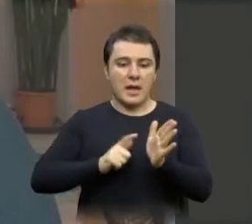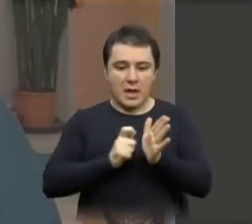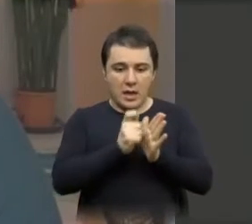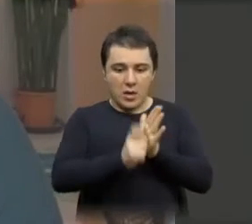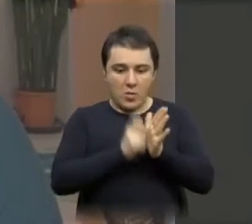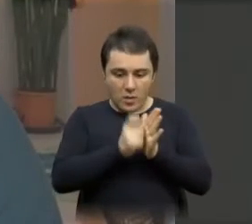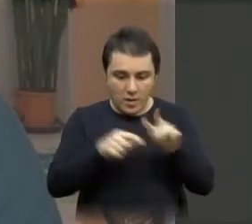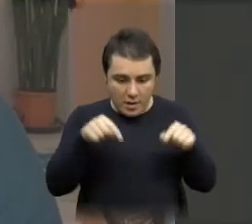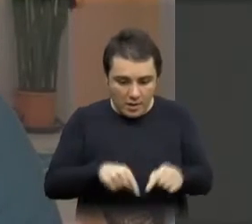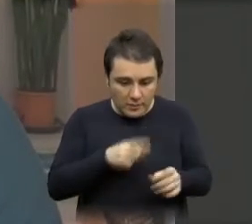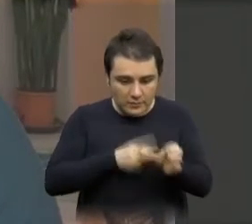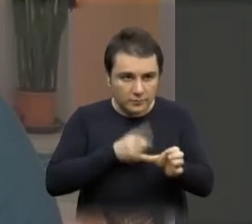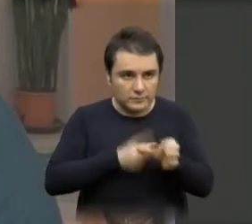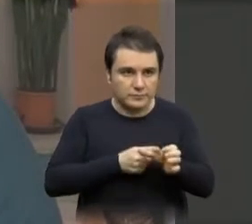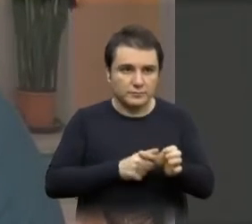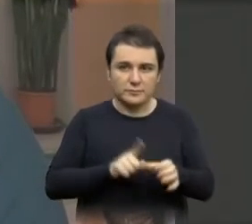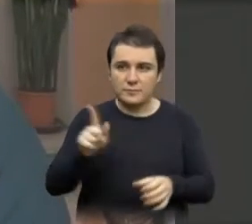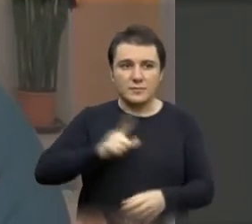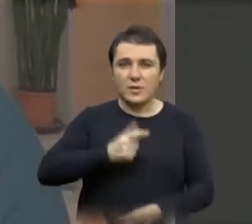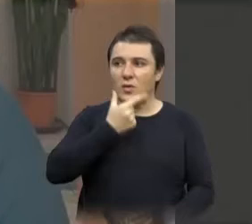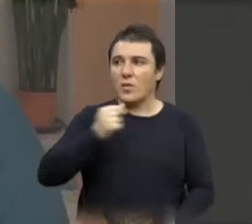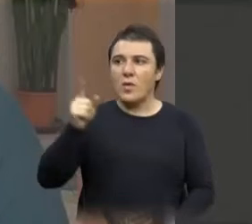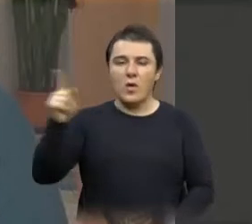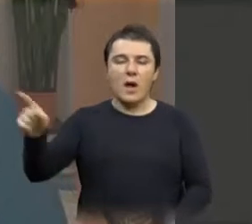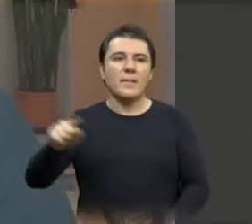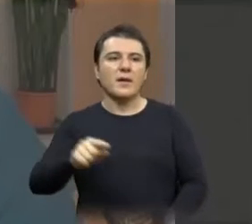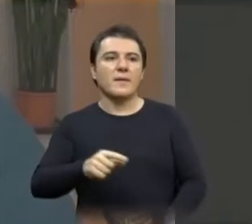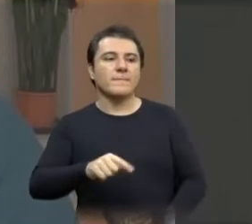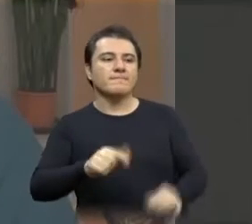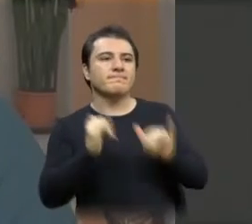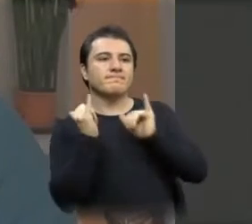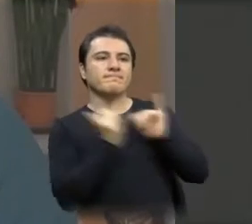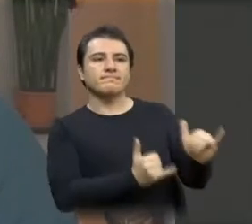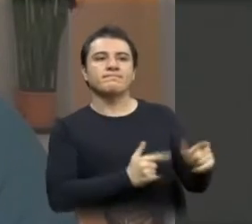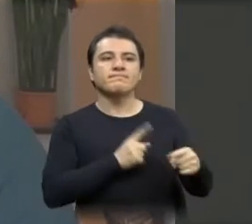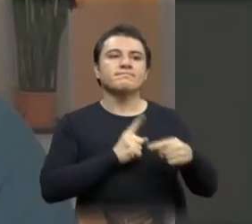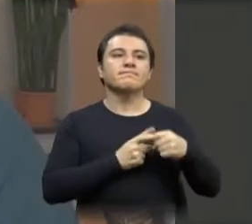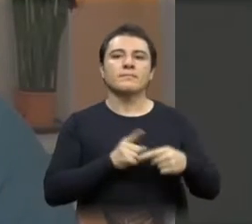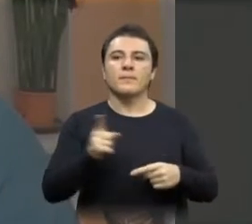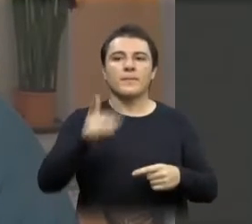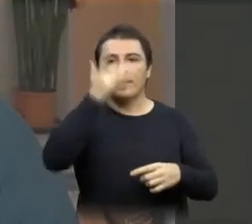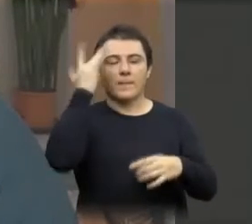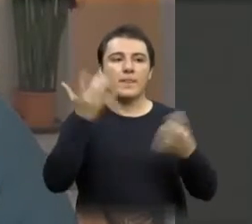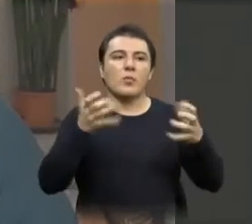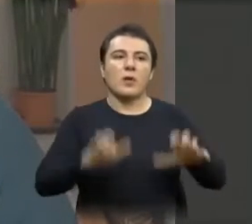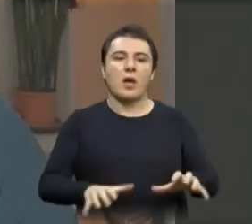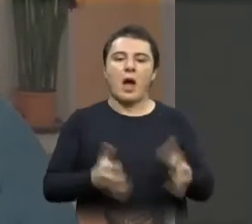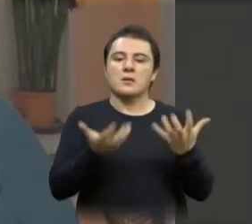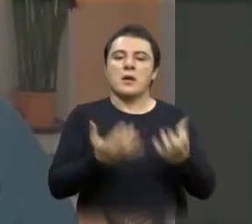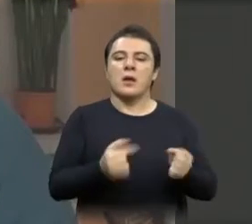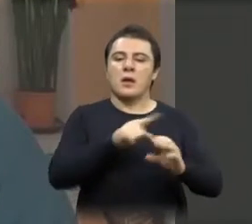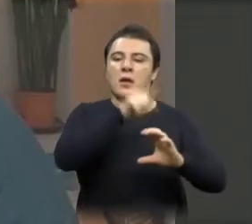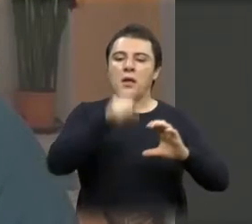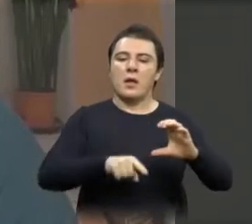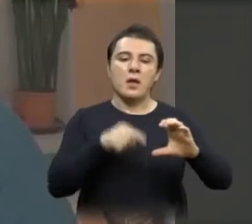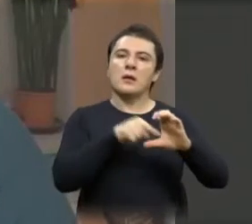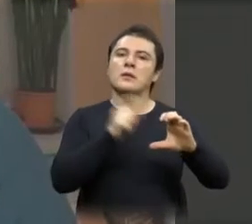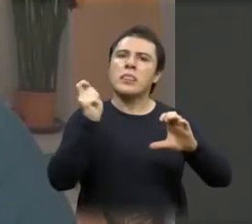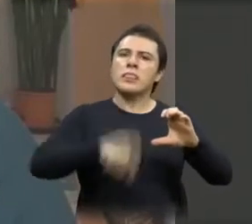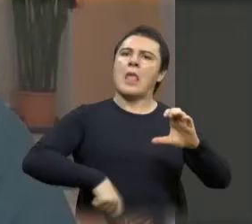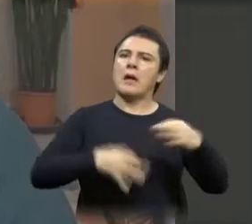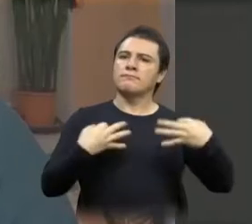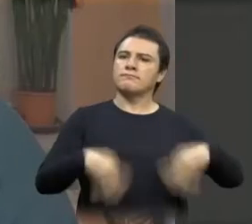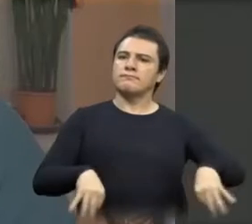virou o alvo daqueles negacionistas, virou alvo de quem não quer aceitar a ciência, que a ciência dá